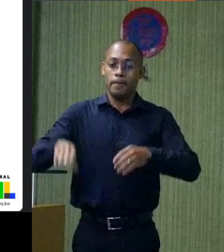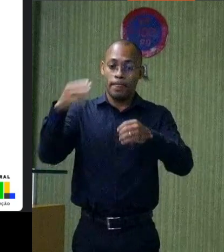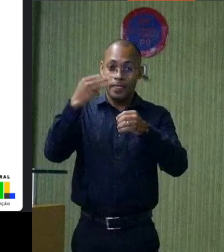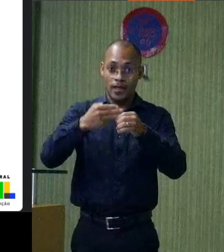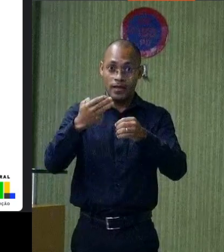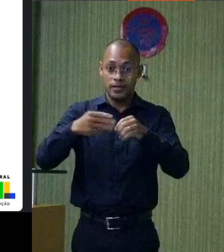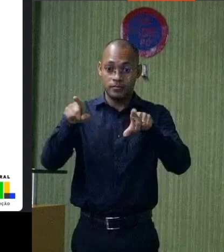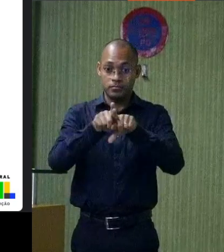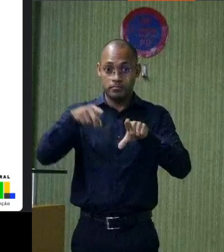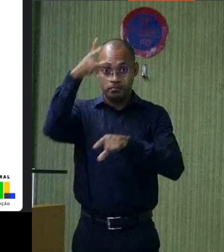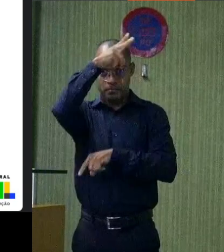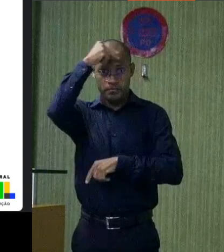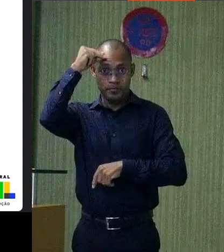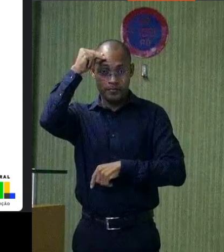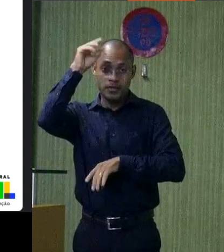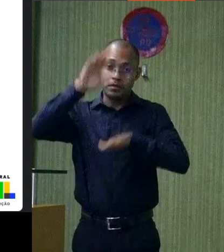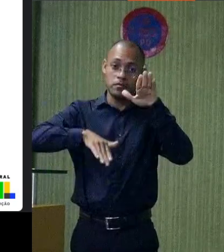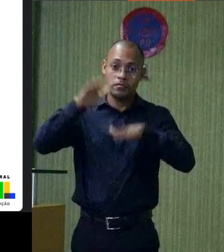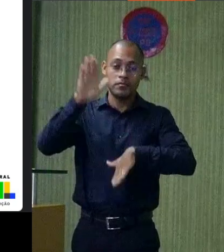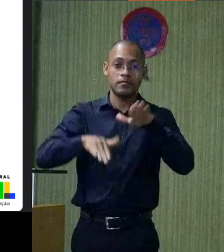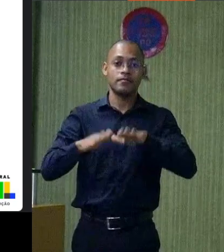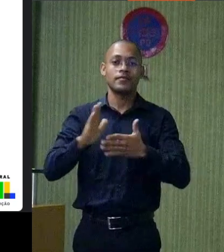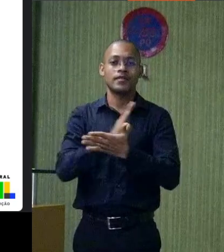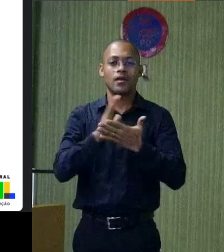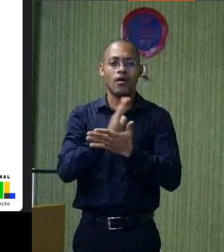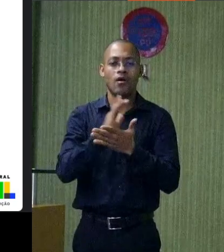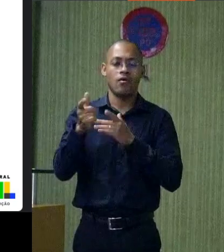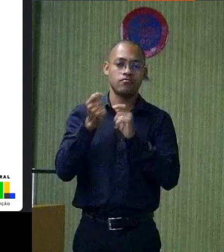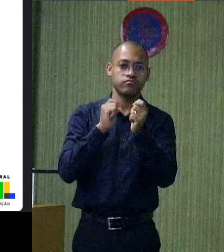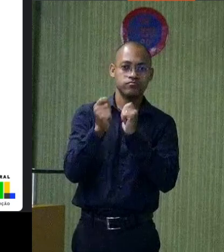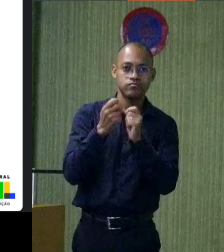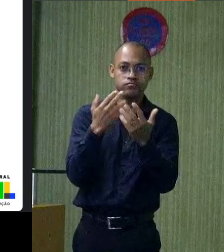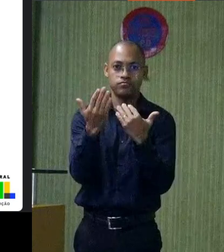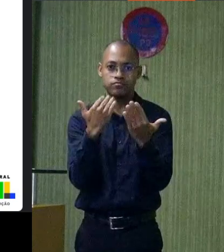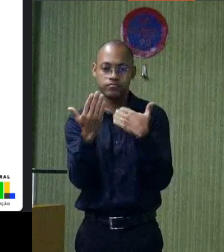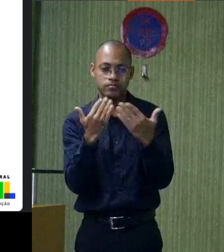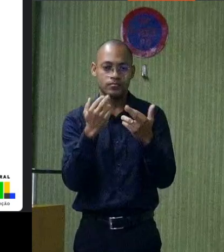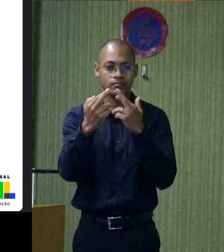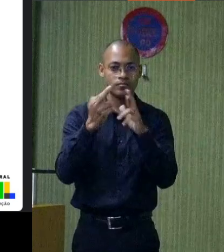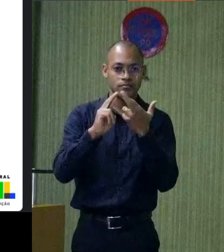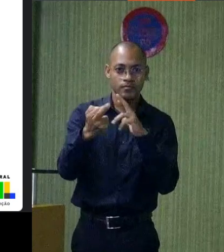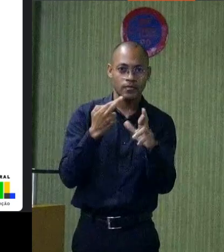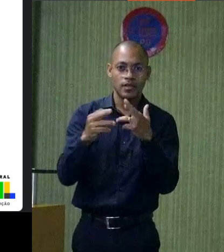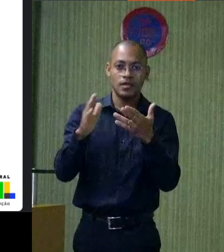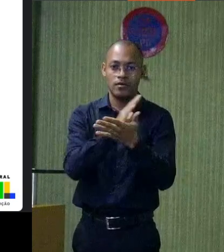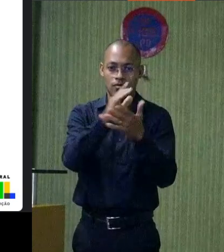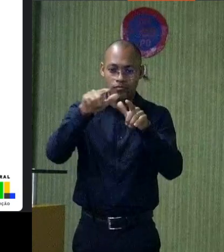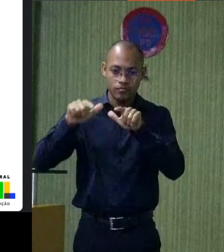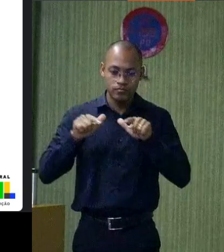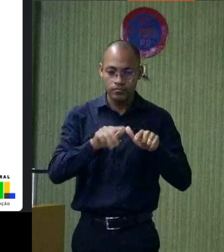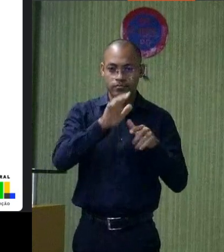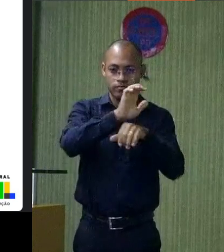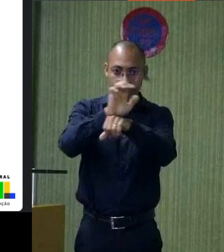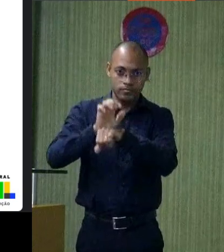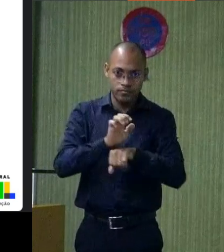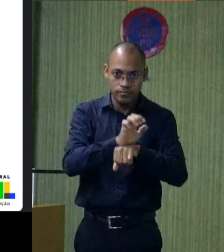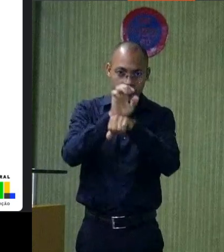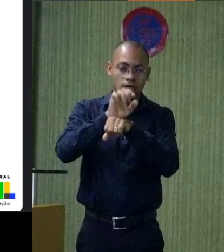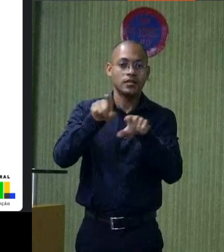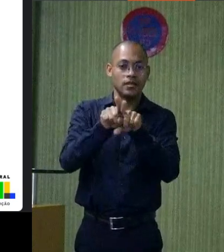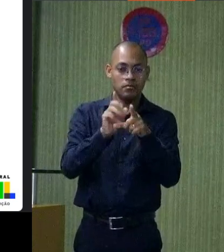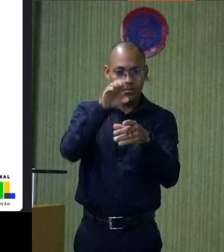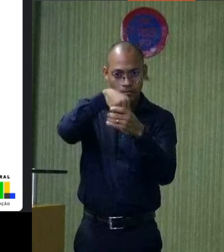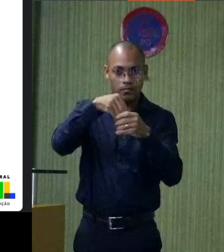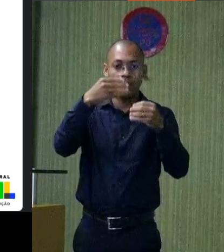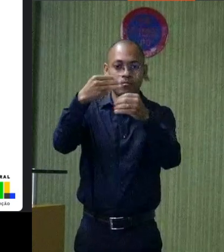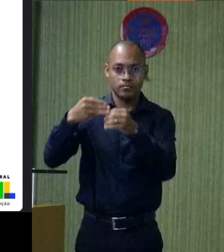dispor de instâncias permanentes de negociação cooperação e pactuação entre os estados e os respectivos municípios né